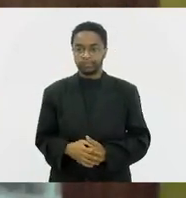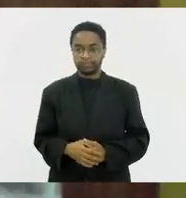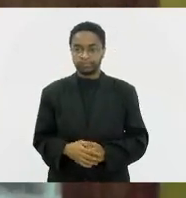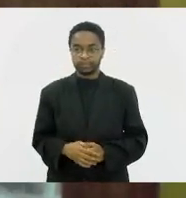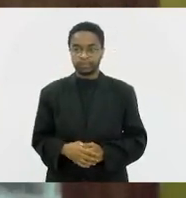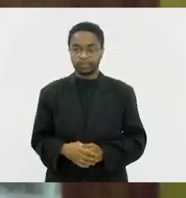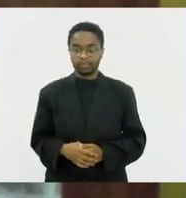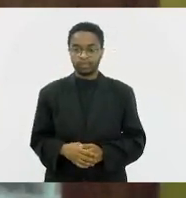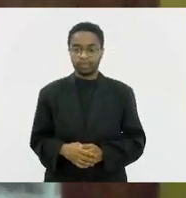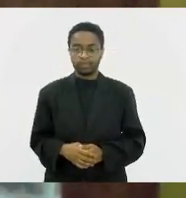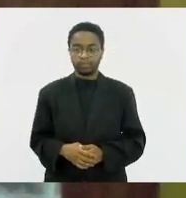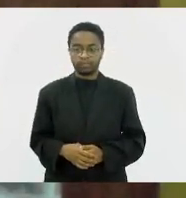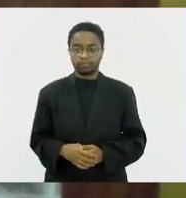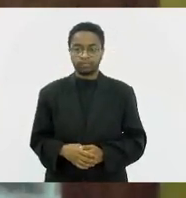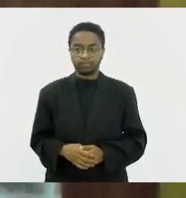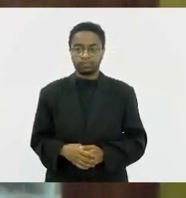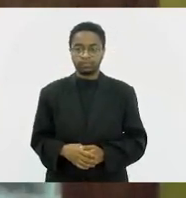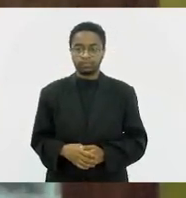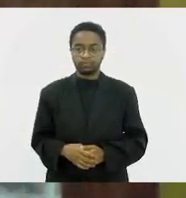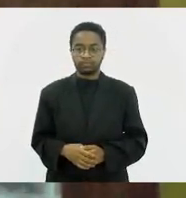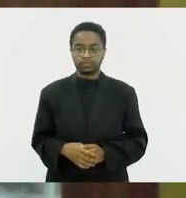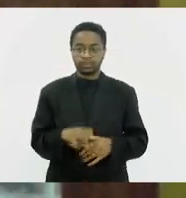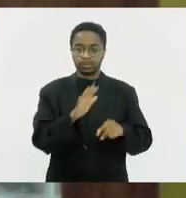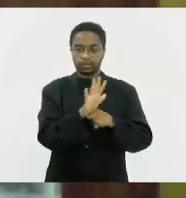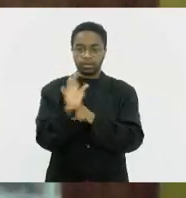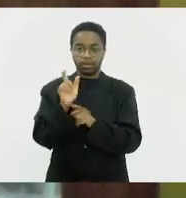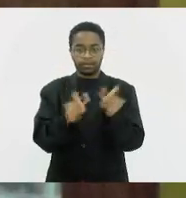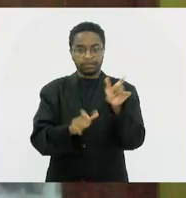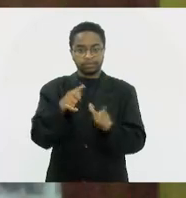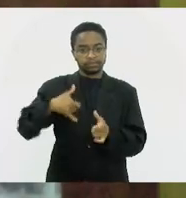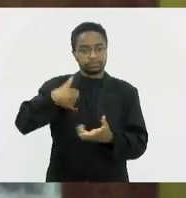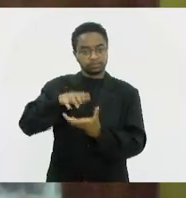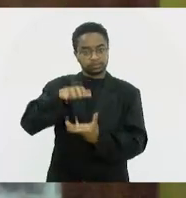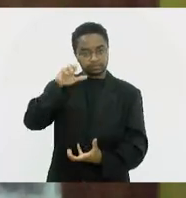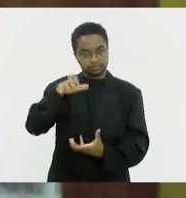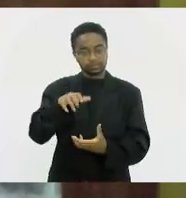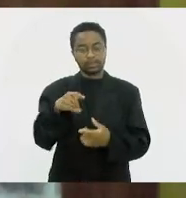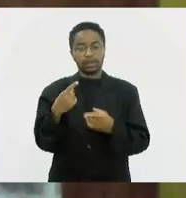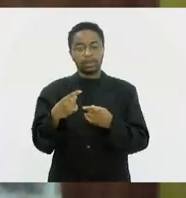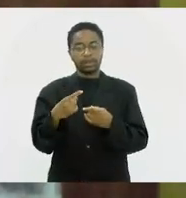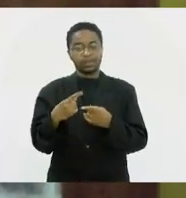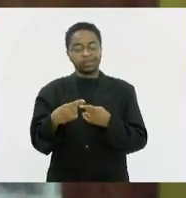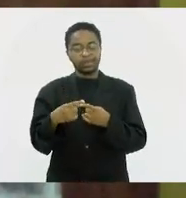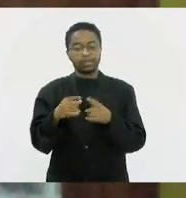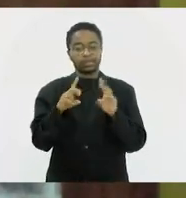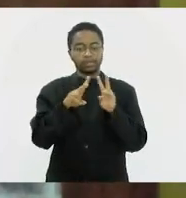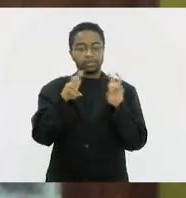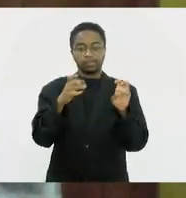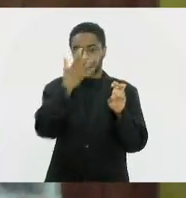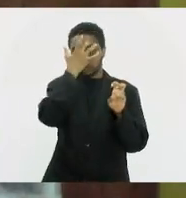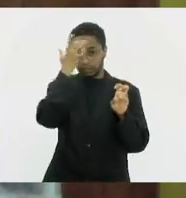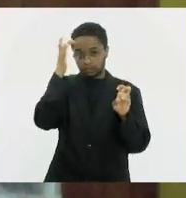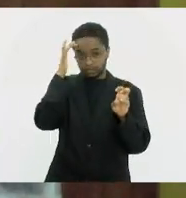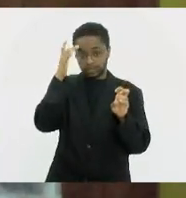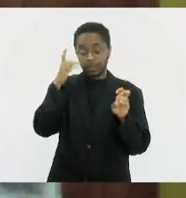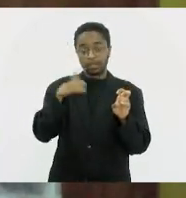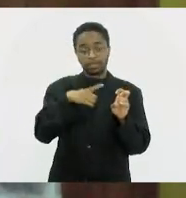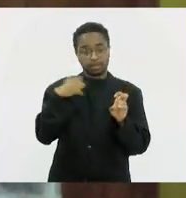a terceira idade, para os idosos. A saúde mental se agravou